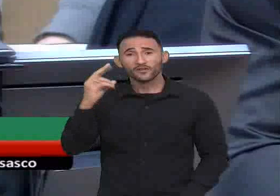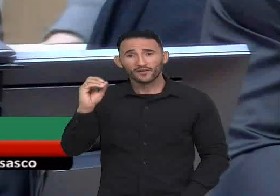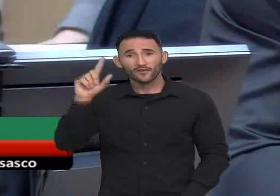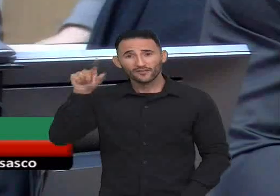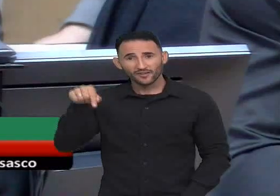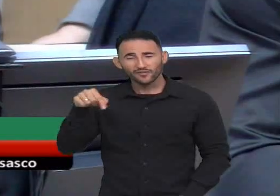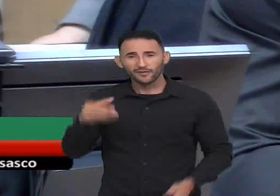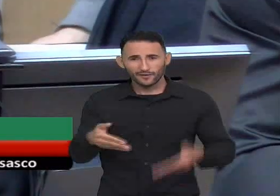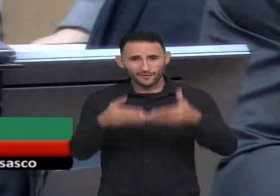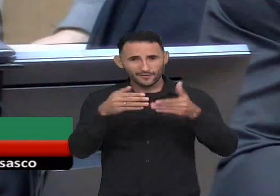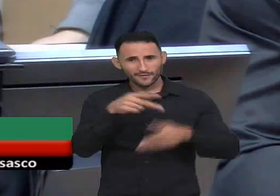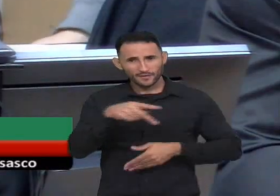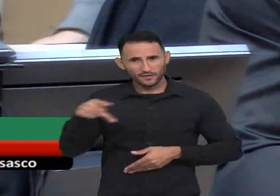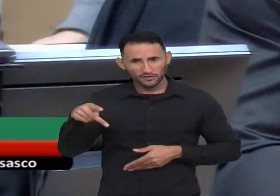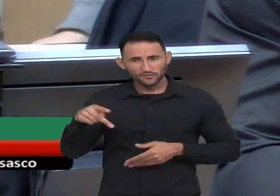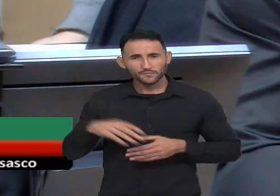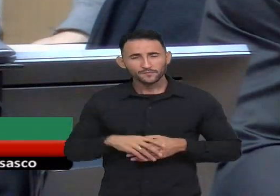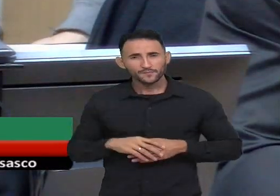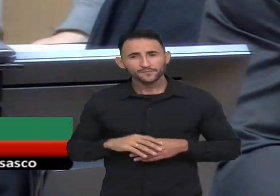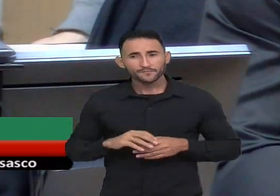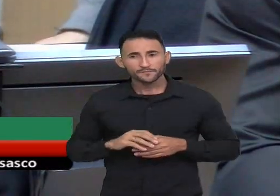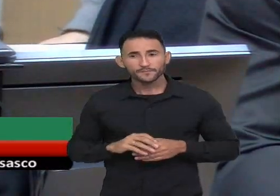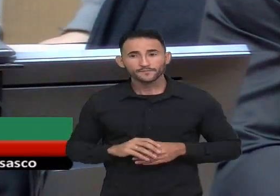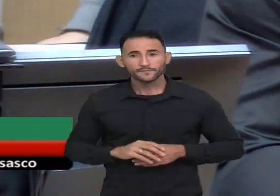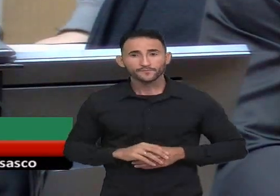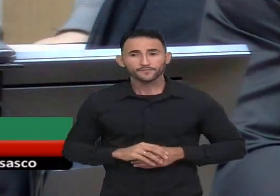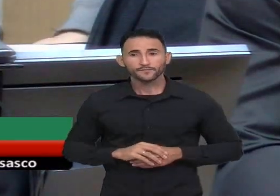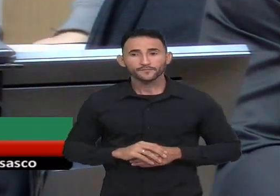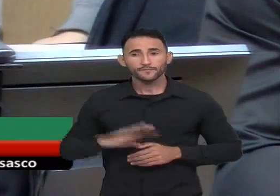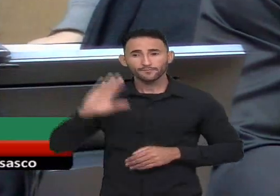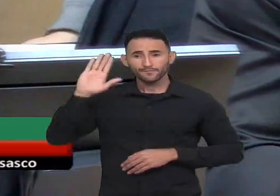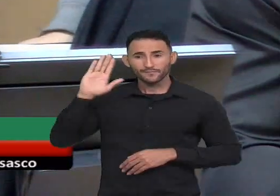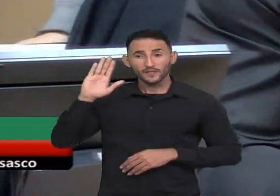Pela ordem, presidente. Pela ordem, nobre vereador Josias de Cedro.